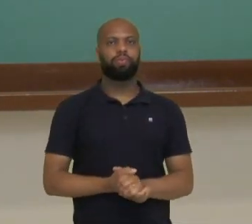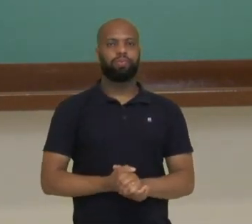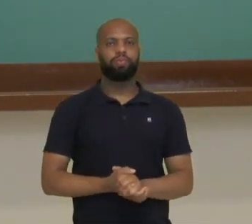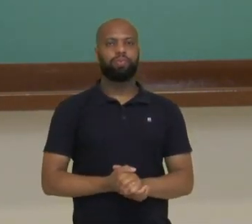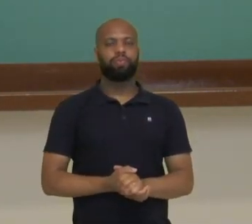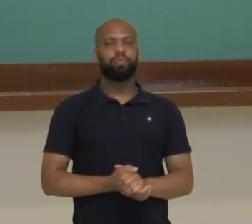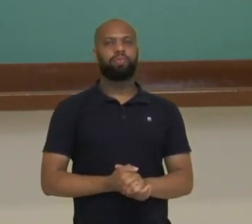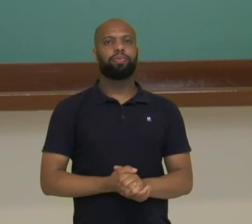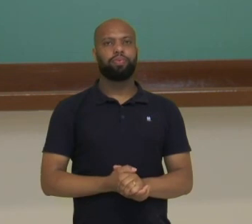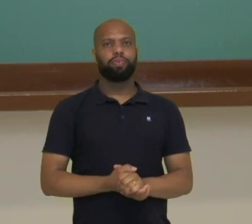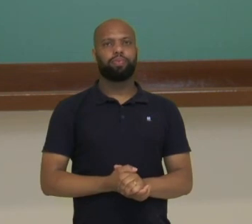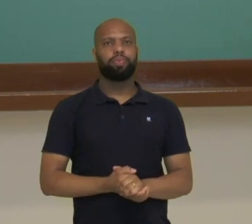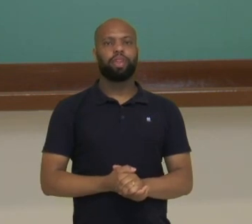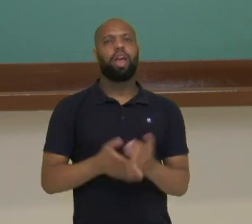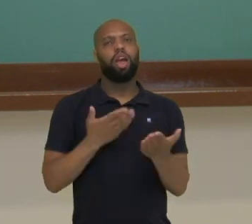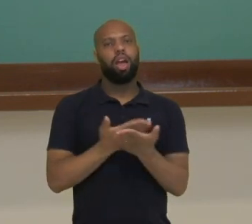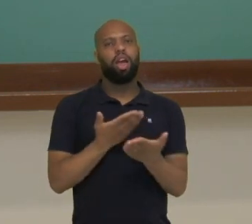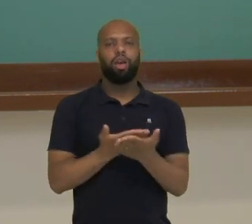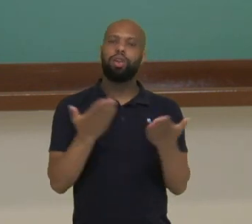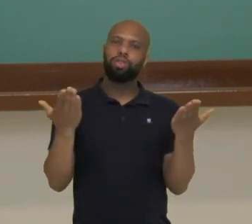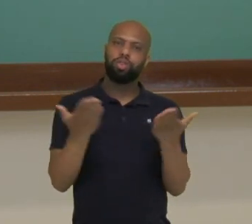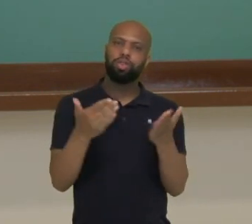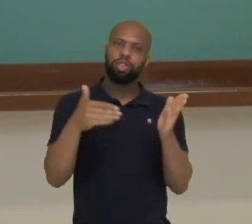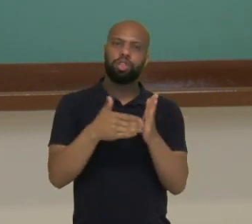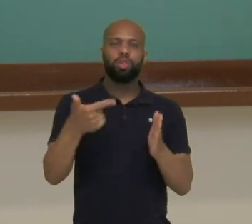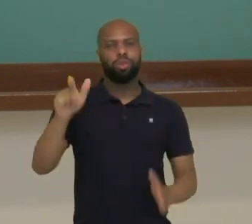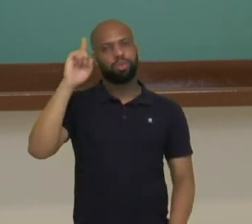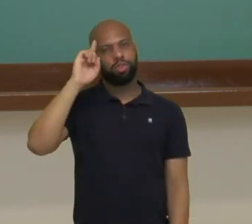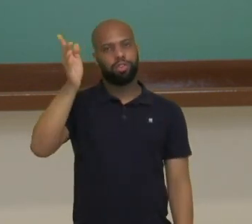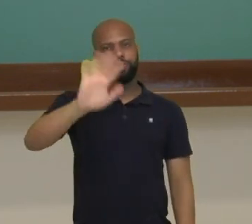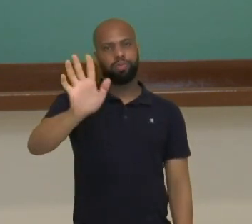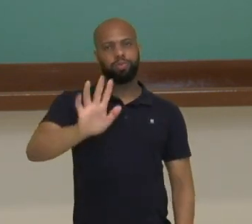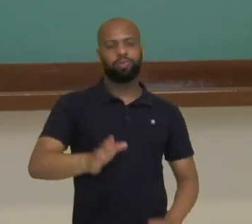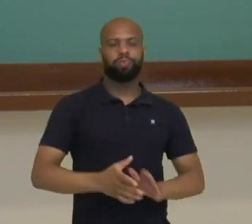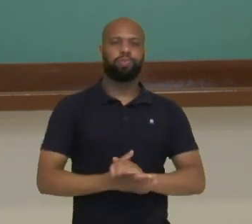Bom, pessoal, essa foi a nossa aula. Até a próxima.